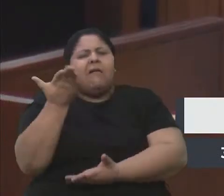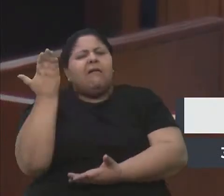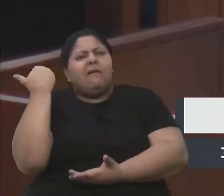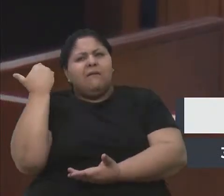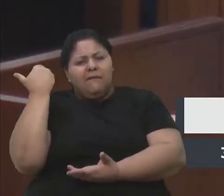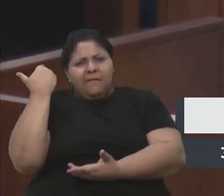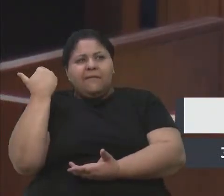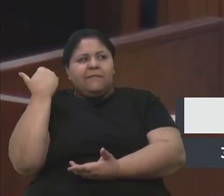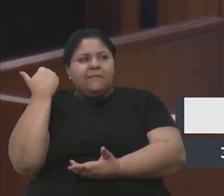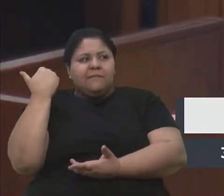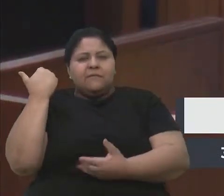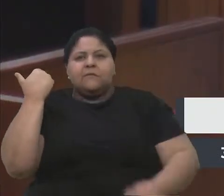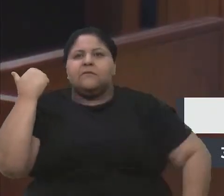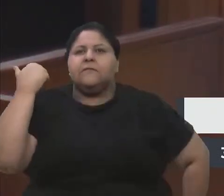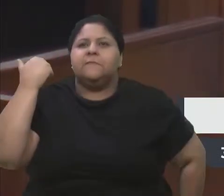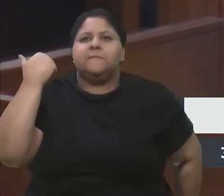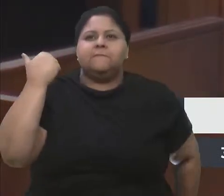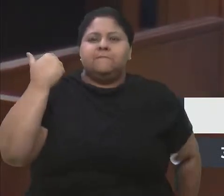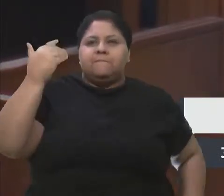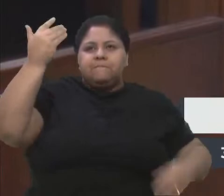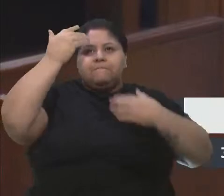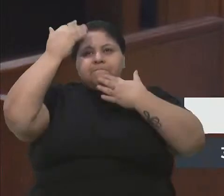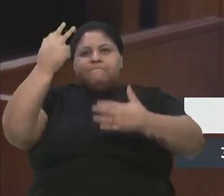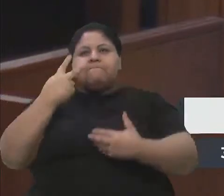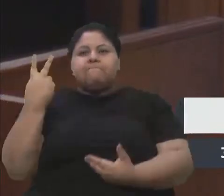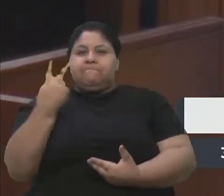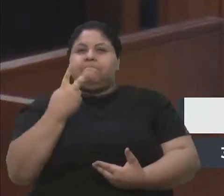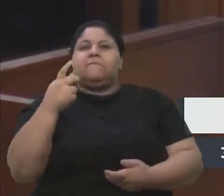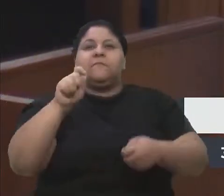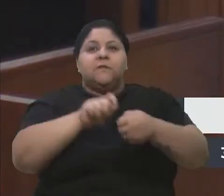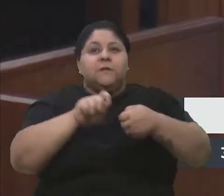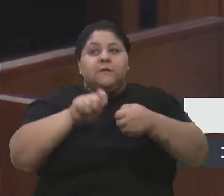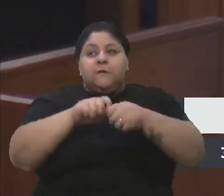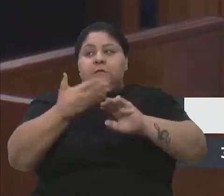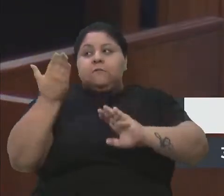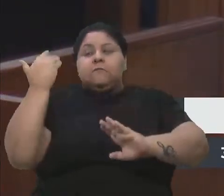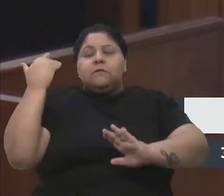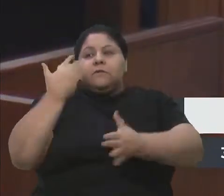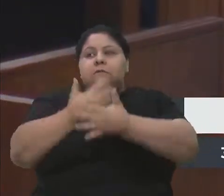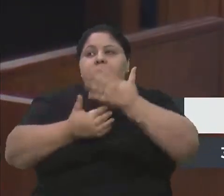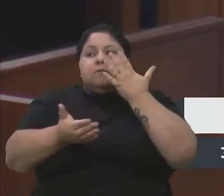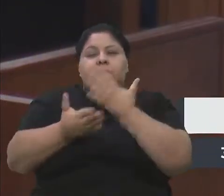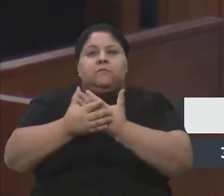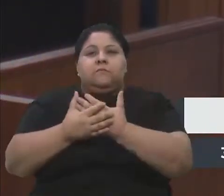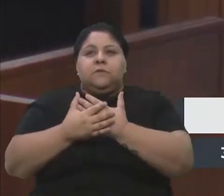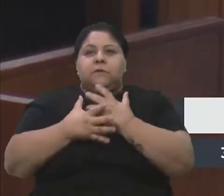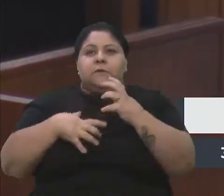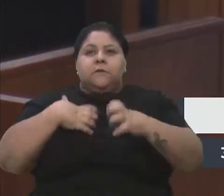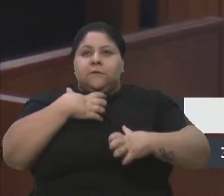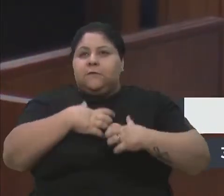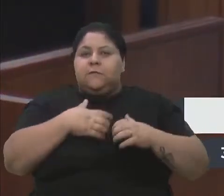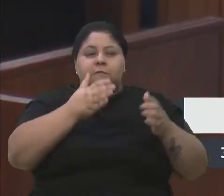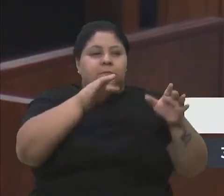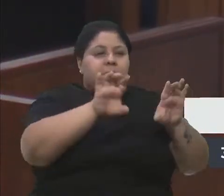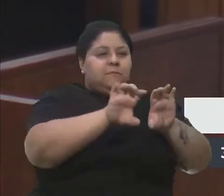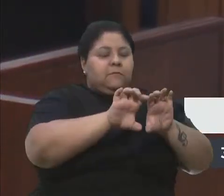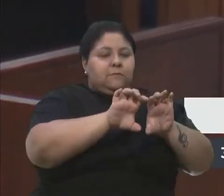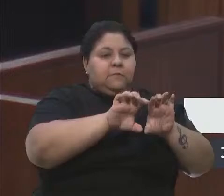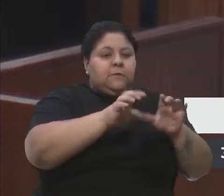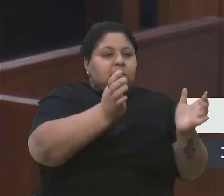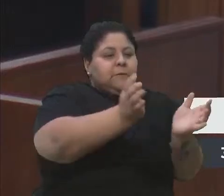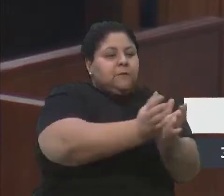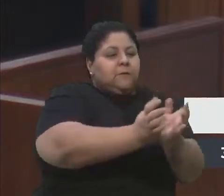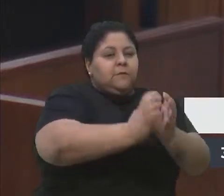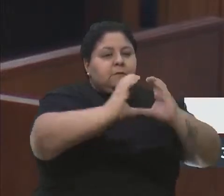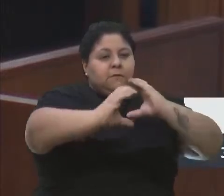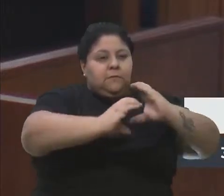Emerson? Então, muito obrigada aos dois que se envolveram desde o início. E a todos que, de uma forma ou outra, a equipe de comunicação da casa, né,